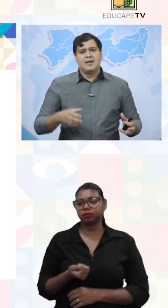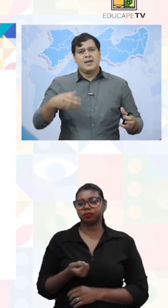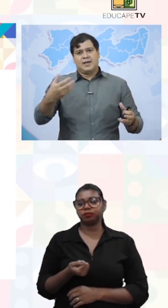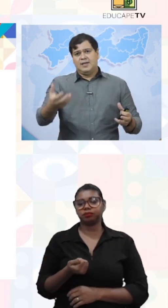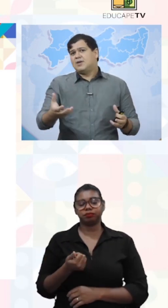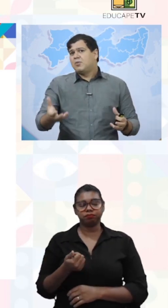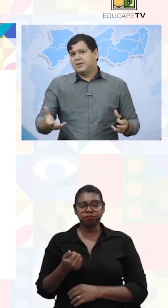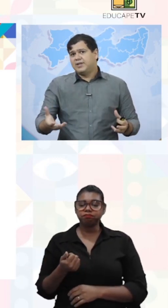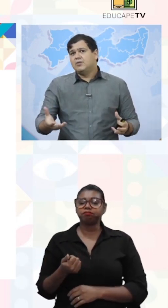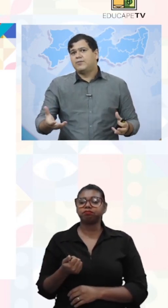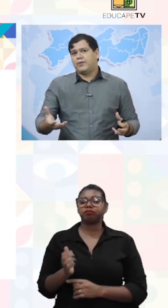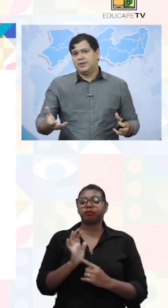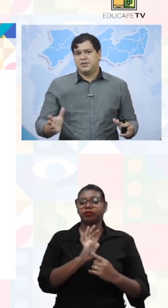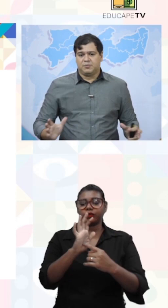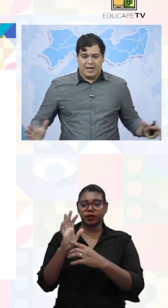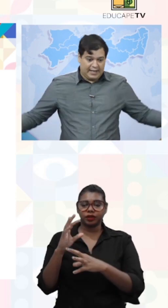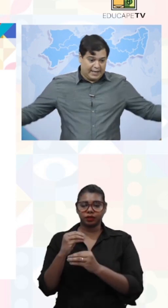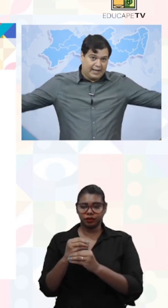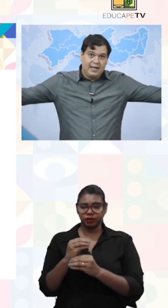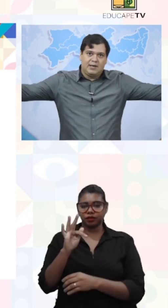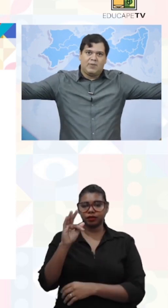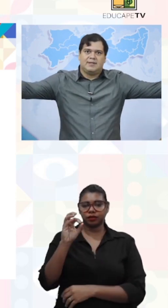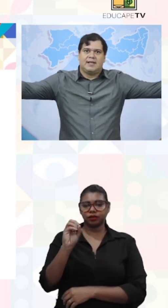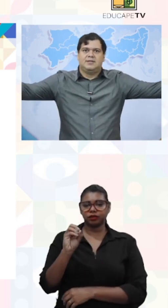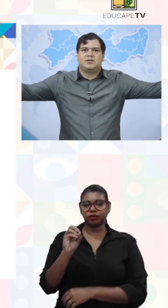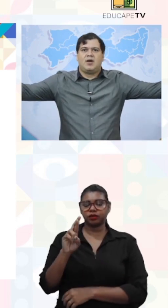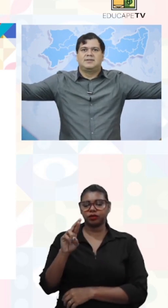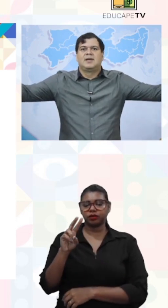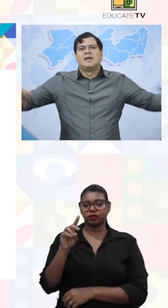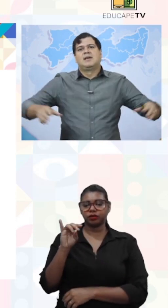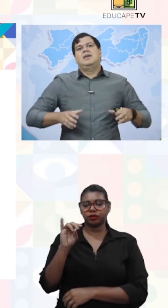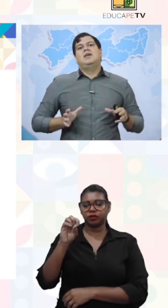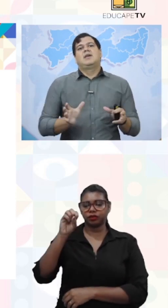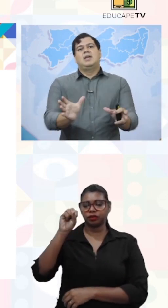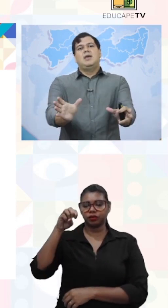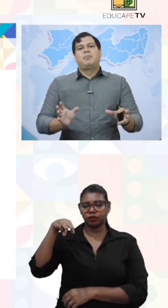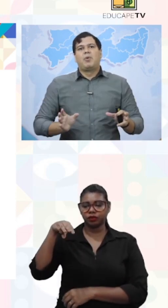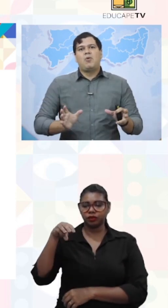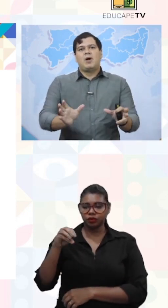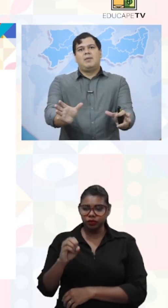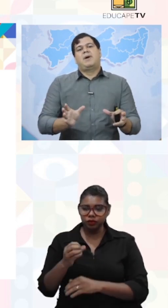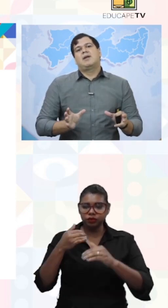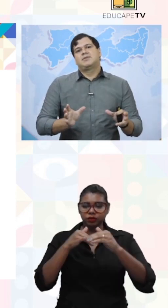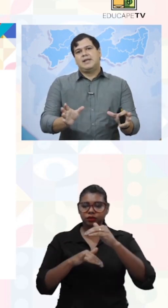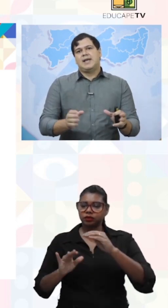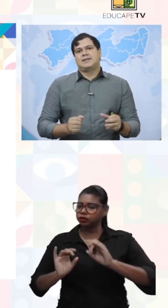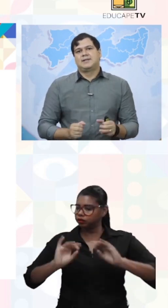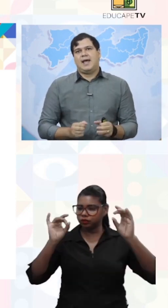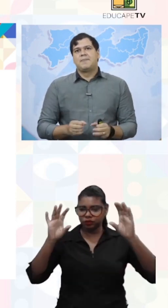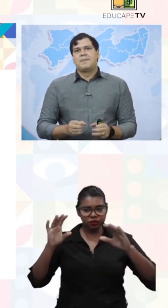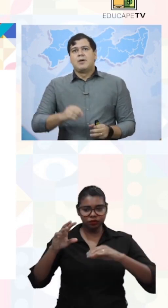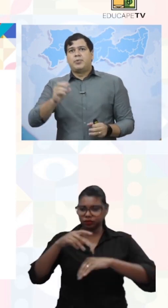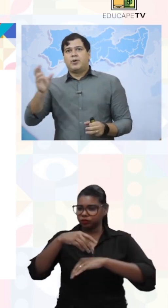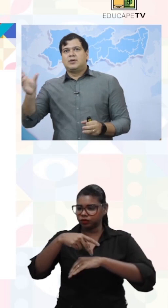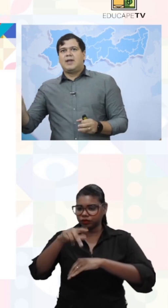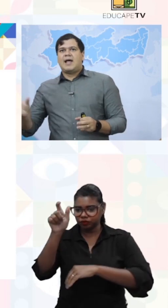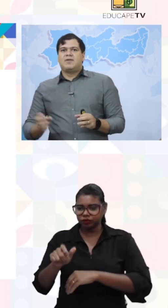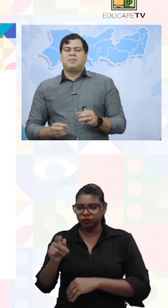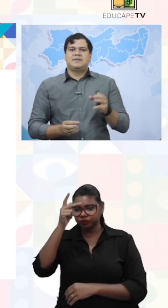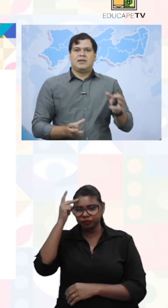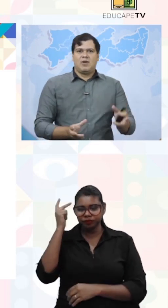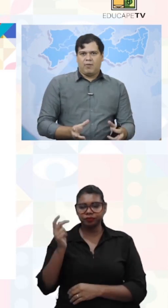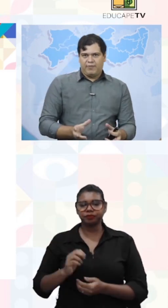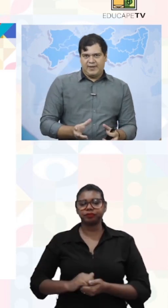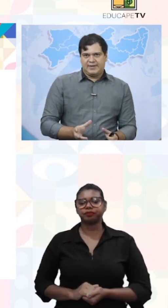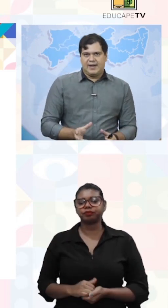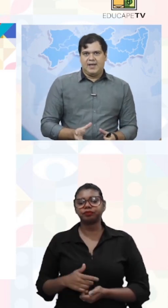né? Isso é o modelo do Fordismo, aquela grande quantidade de estoques que empurra para os clientes lá. Por outro lado, vamos